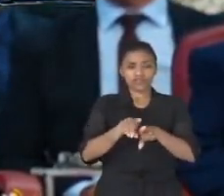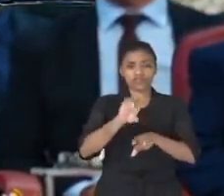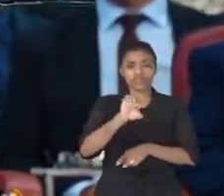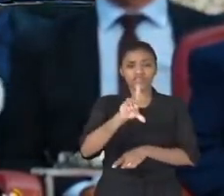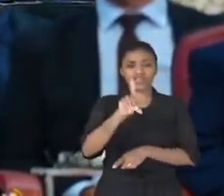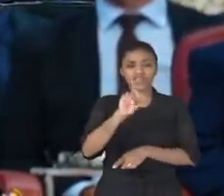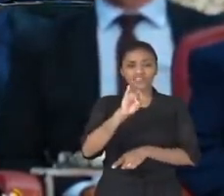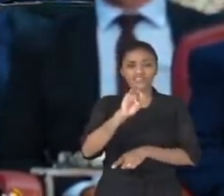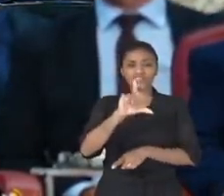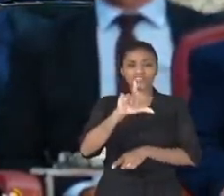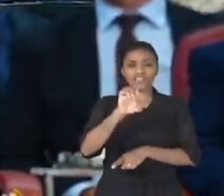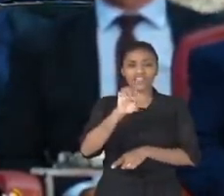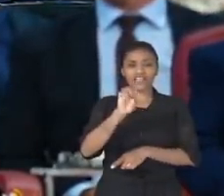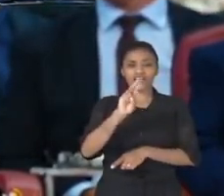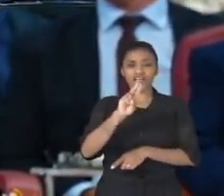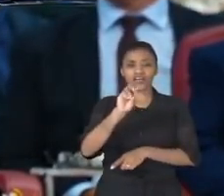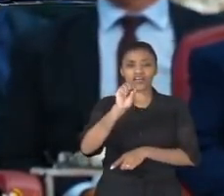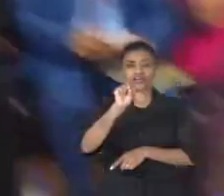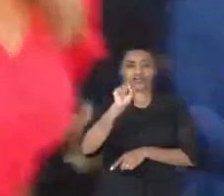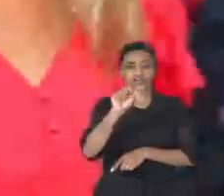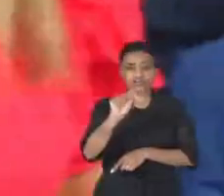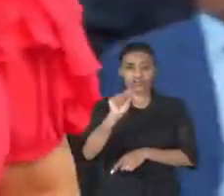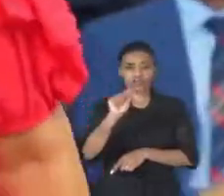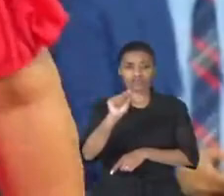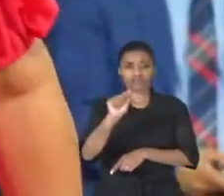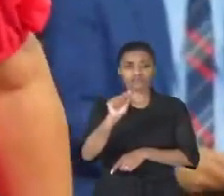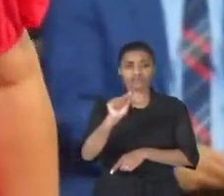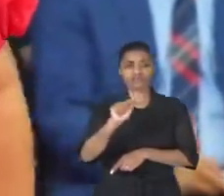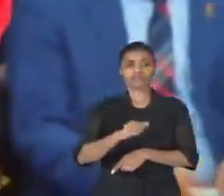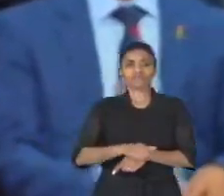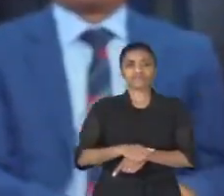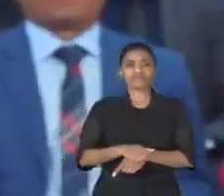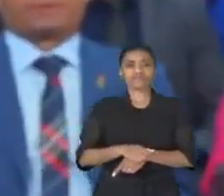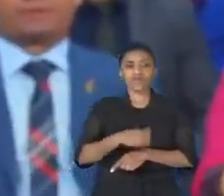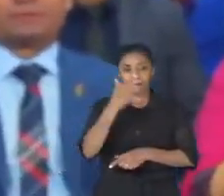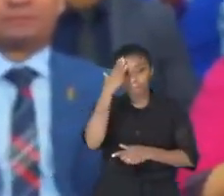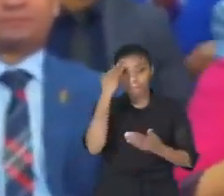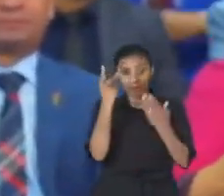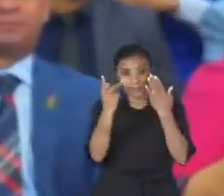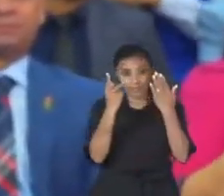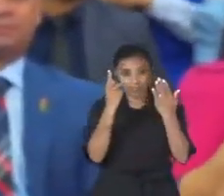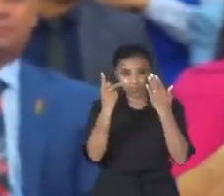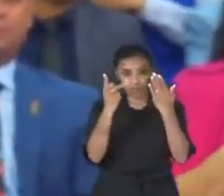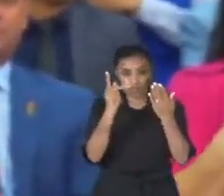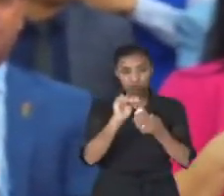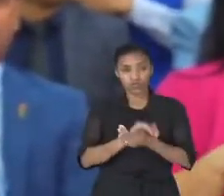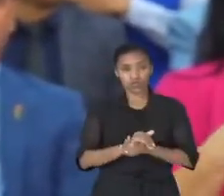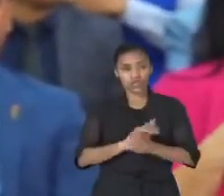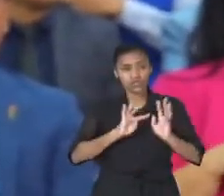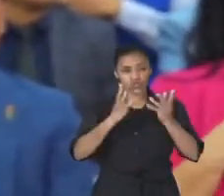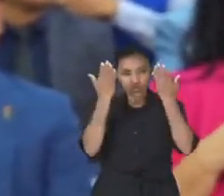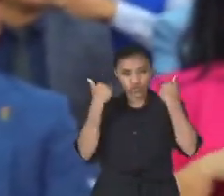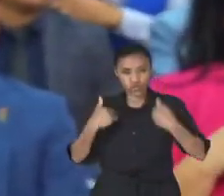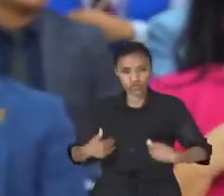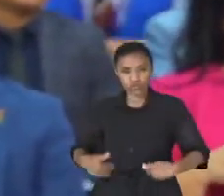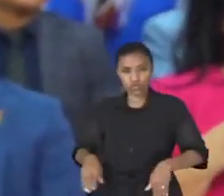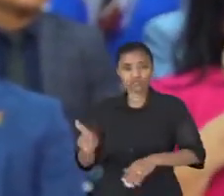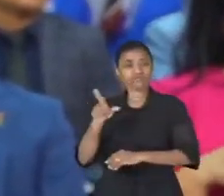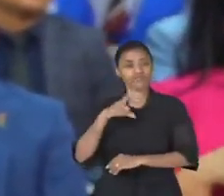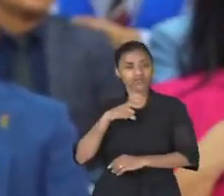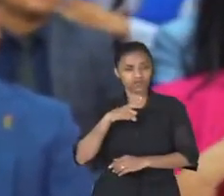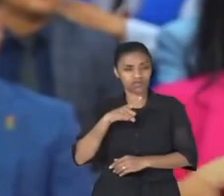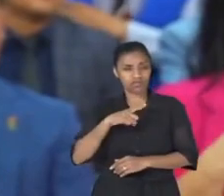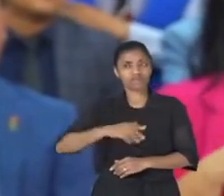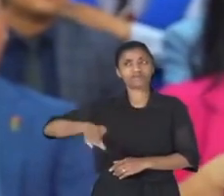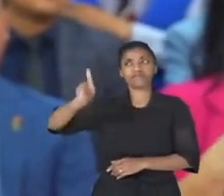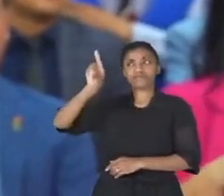Edileuza. Fica de pé, doutora. Doutora Edileuza, psicóloga. Tudo que eu sou e tudo que eu tenho,